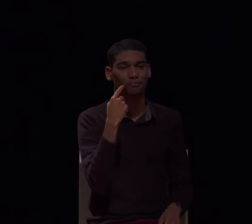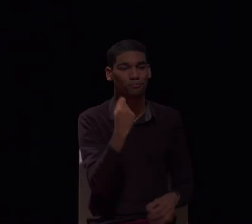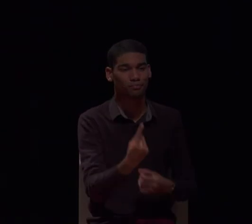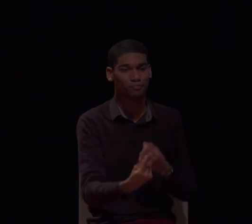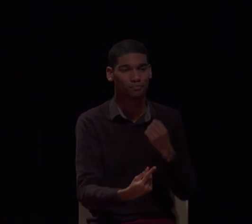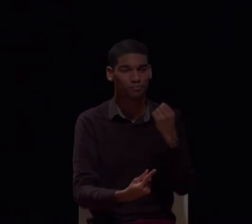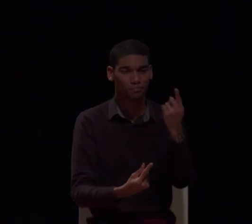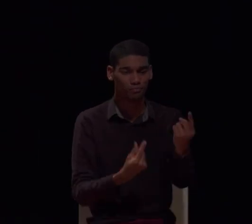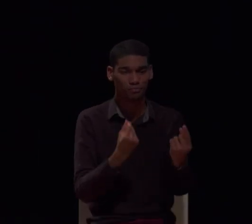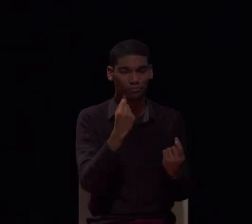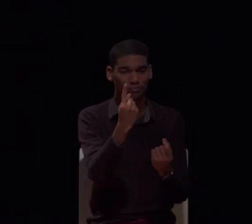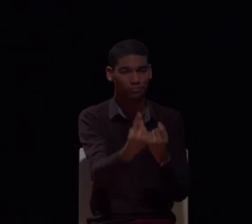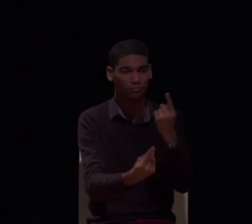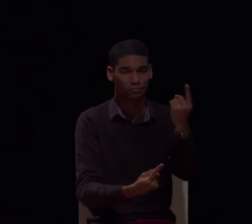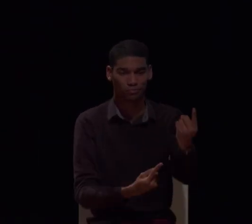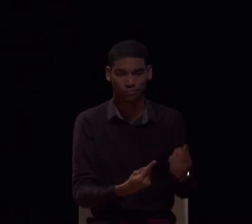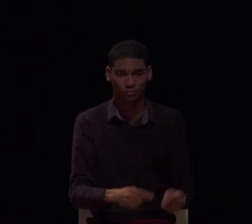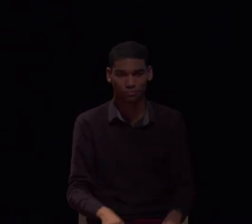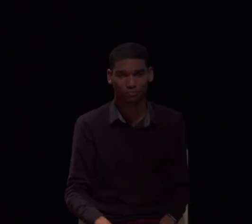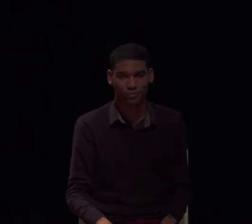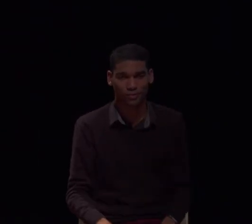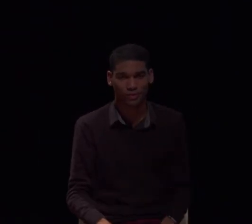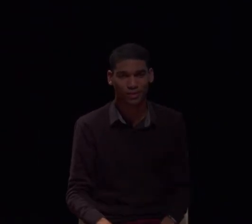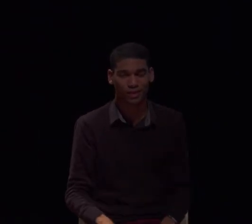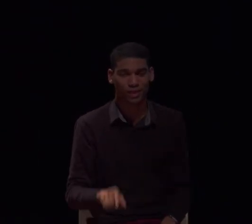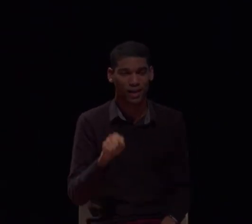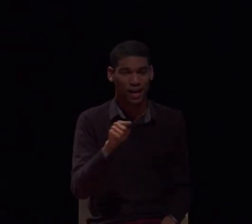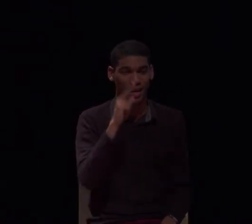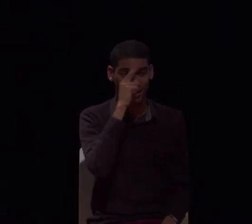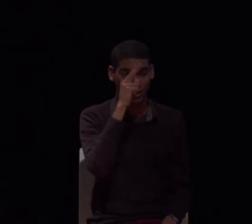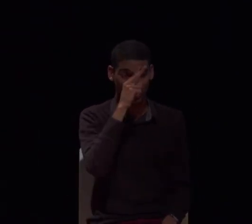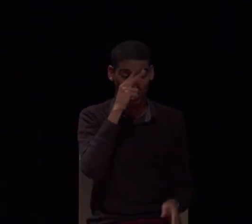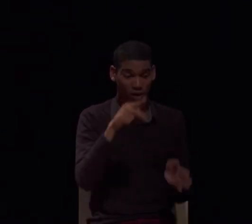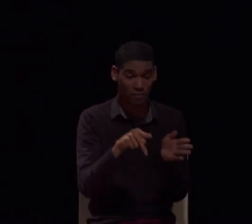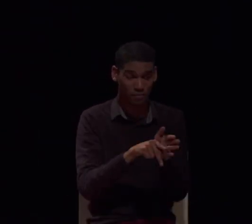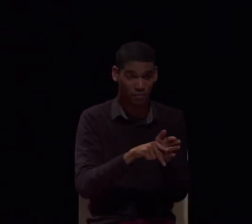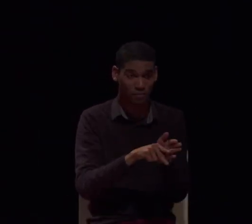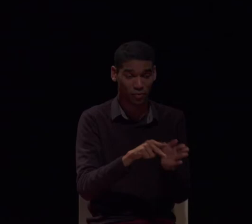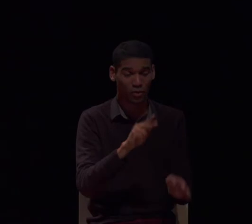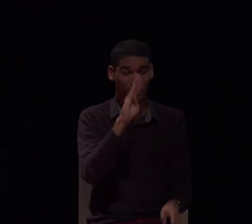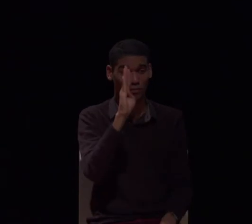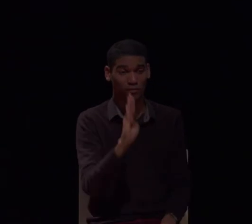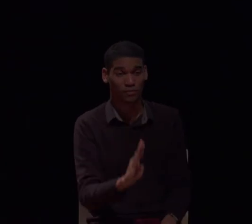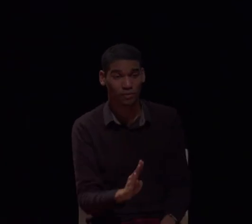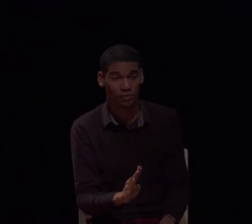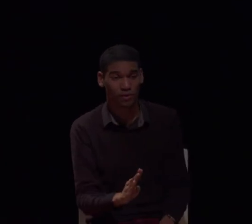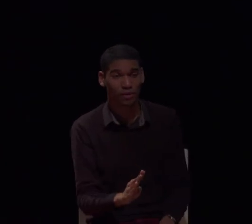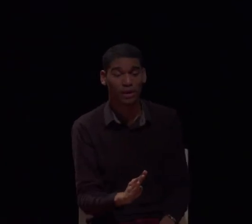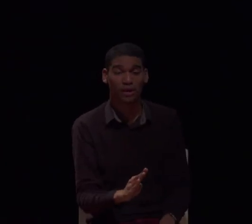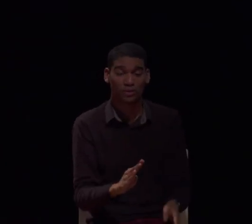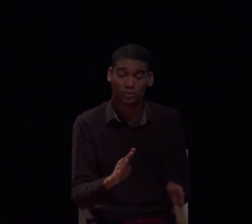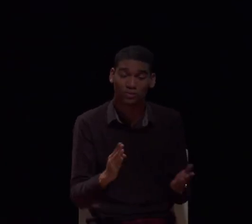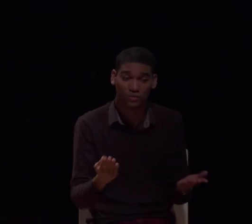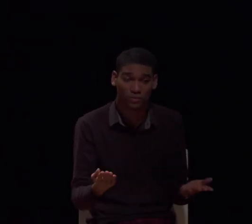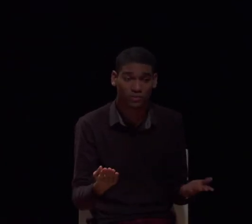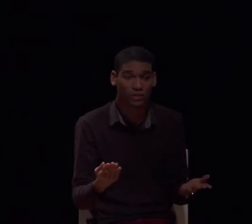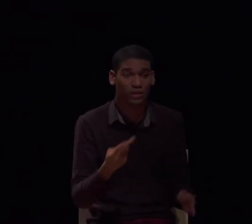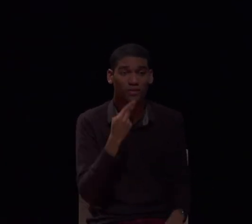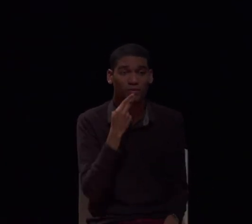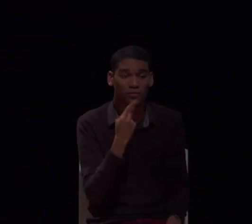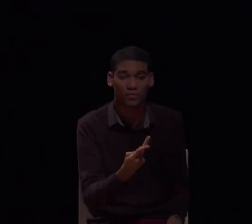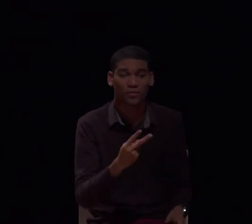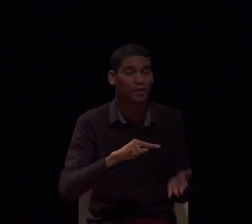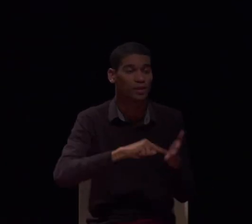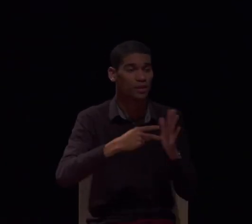essa história não é um recorte da história do brasil essa história a história do brasil e ela não diz respeito